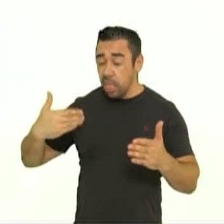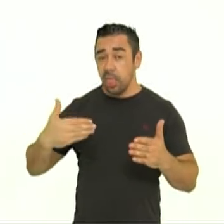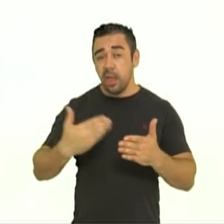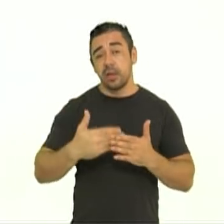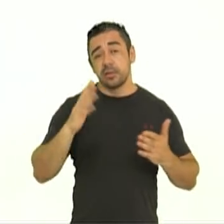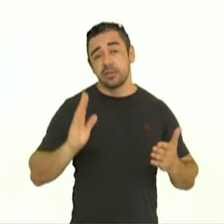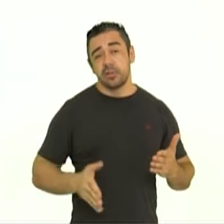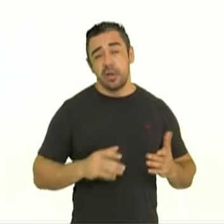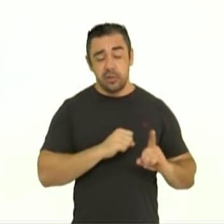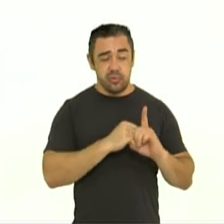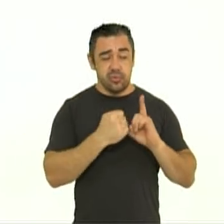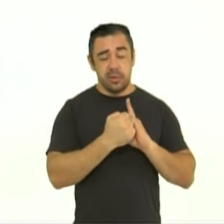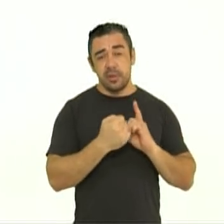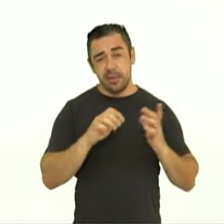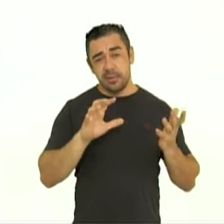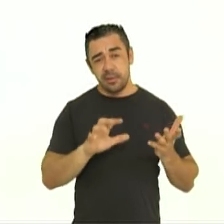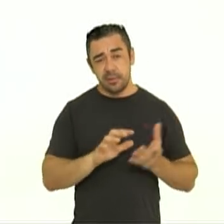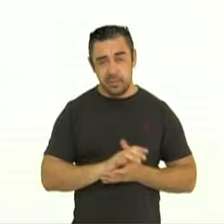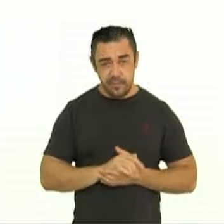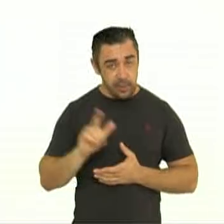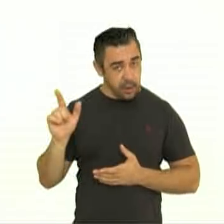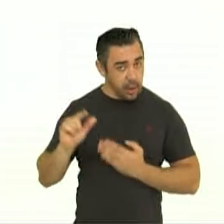construído, segundo a autora.